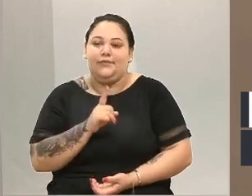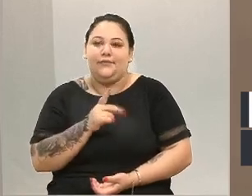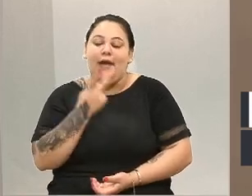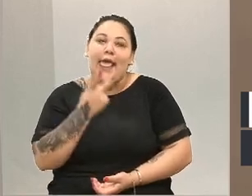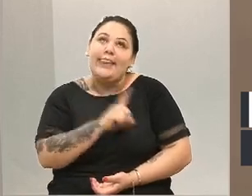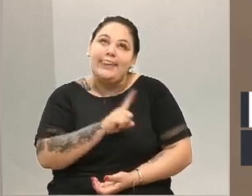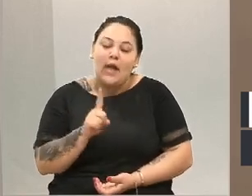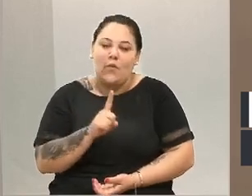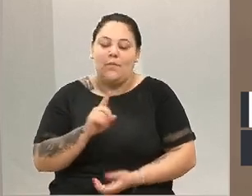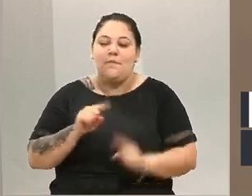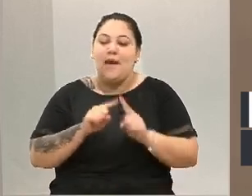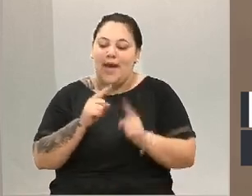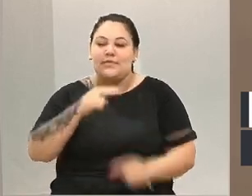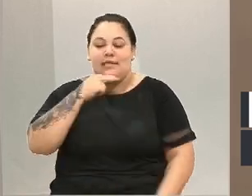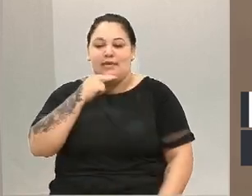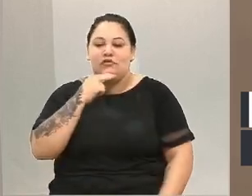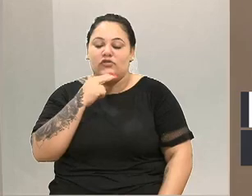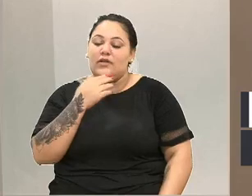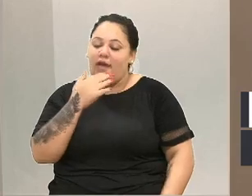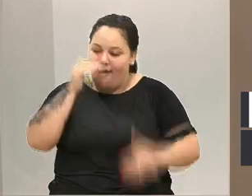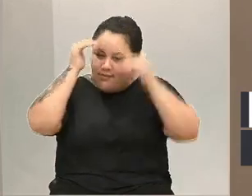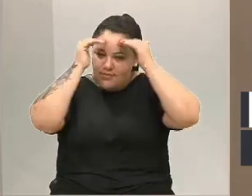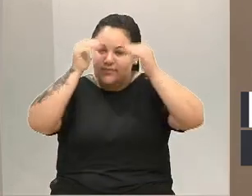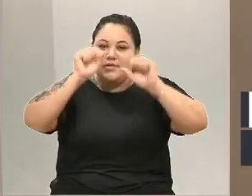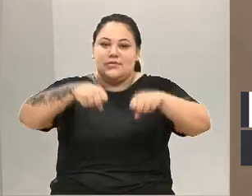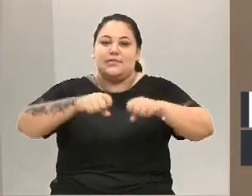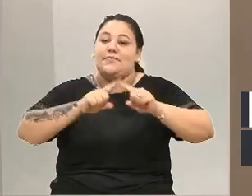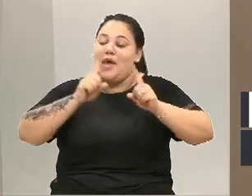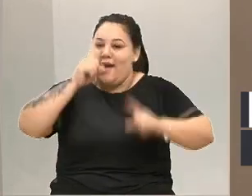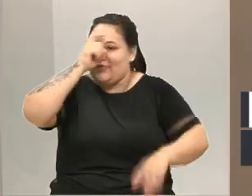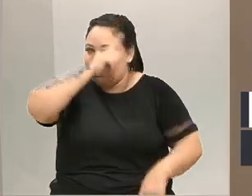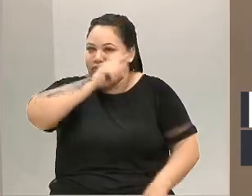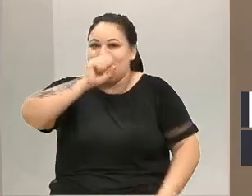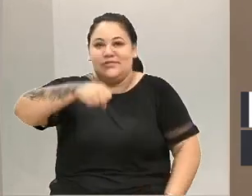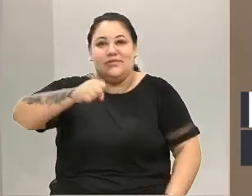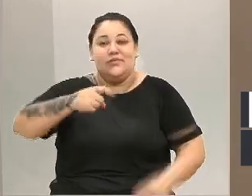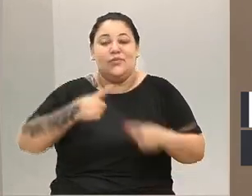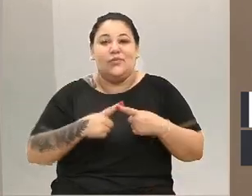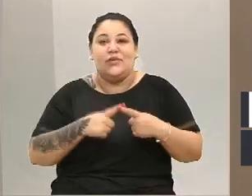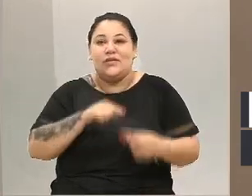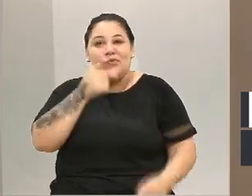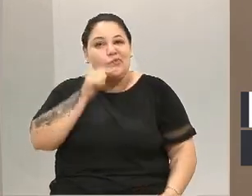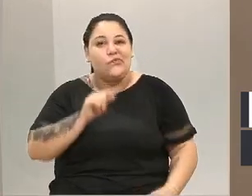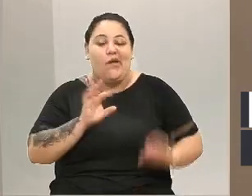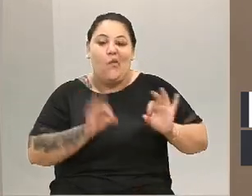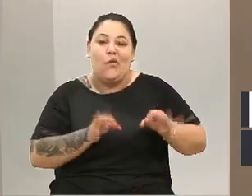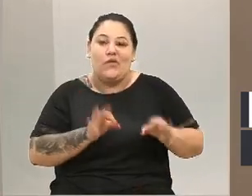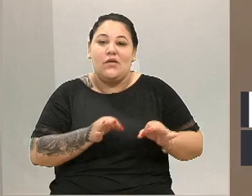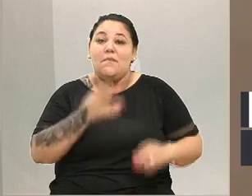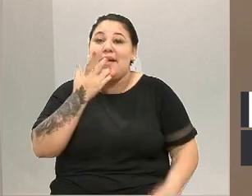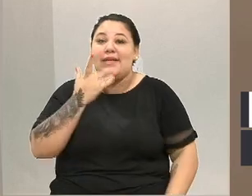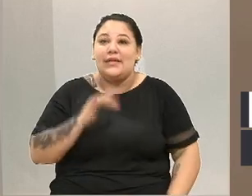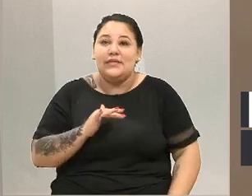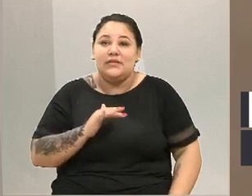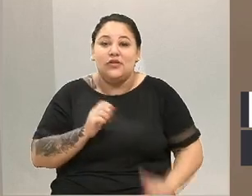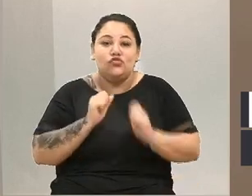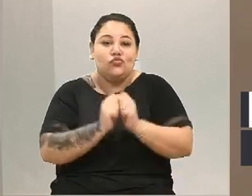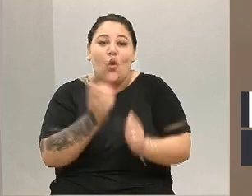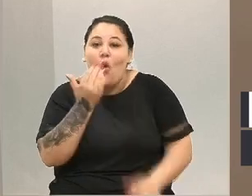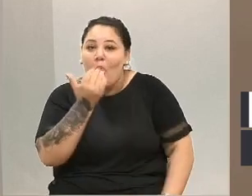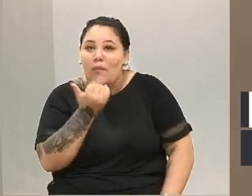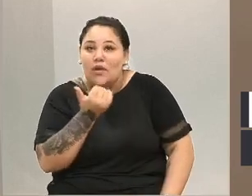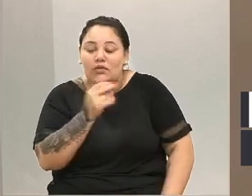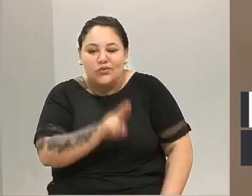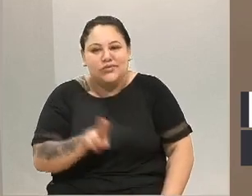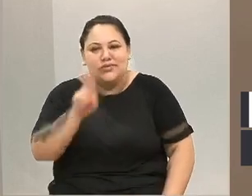tem me obedecido. Mas é difícil, porque não dá para concordar que uma criança na tua frente almoçando,